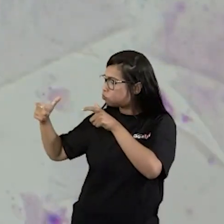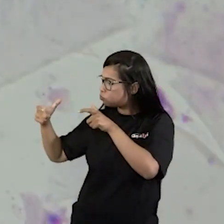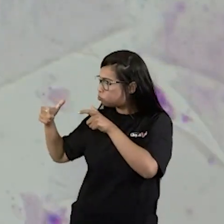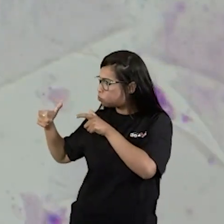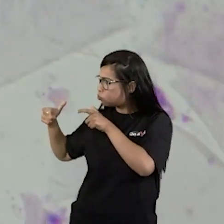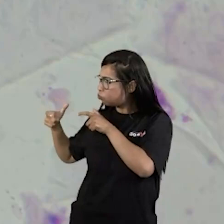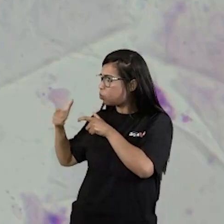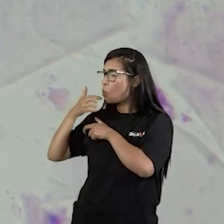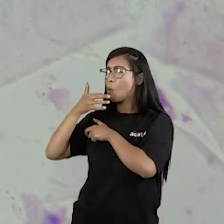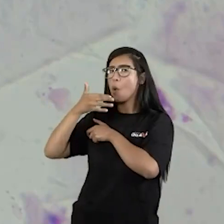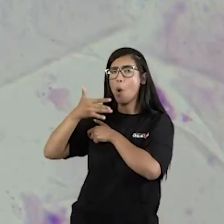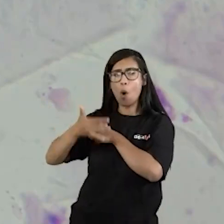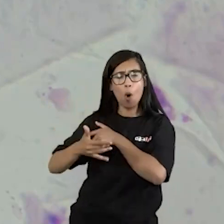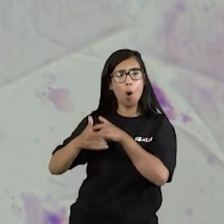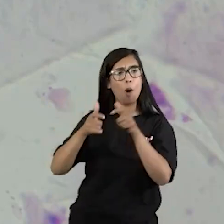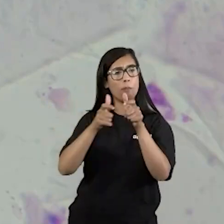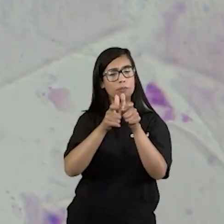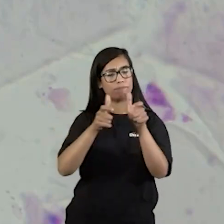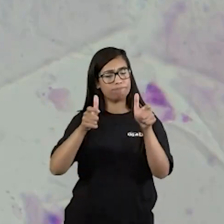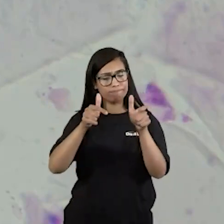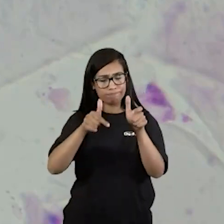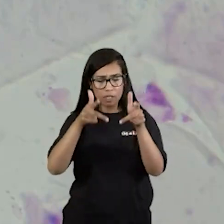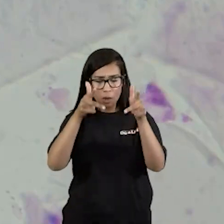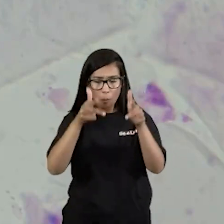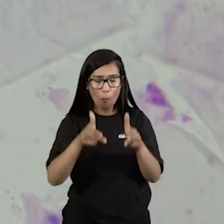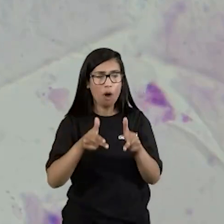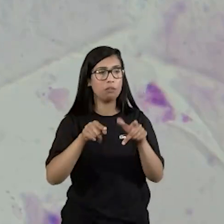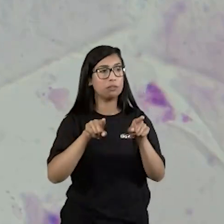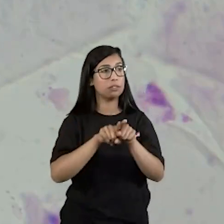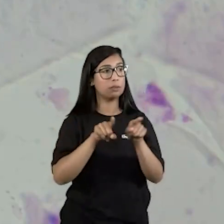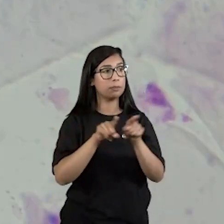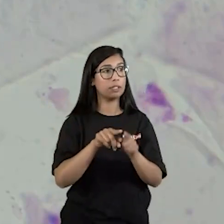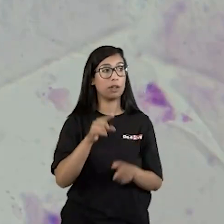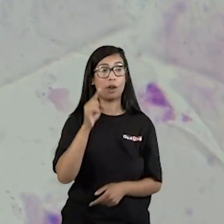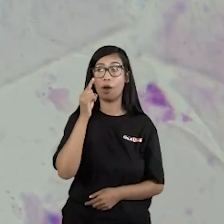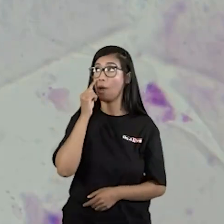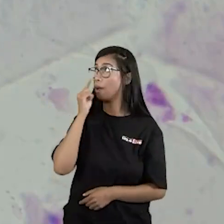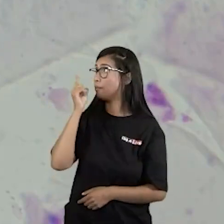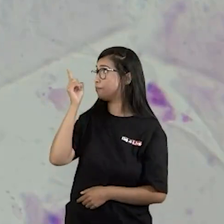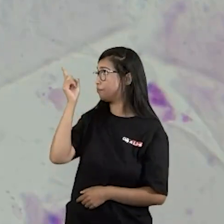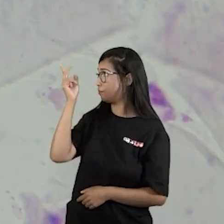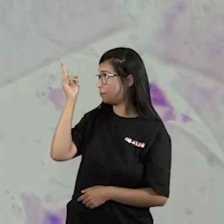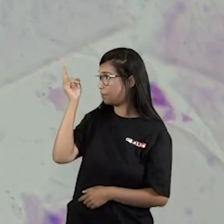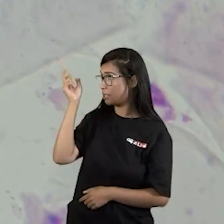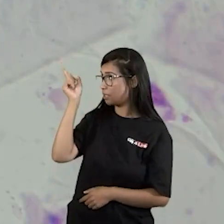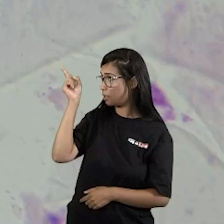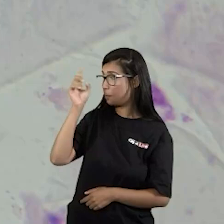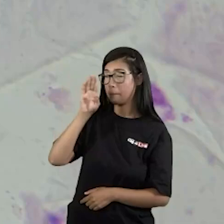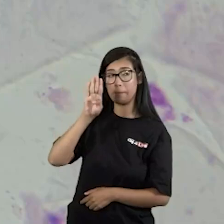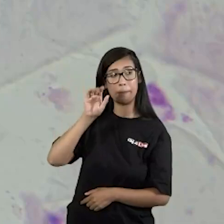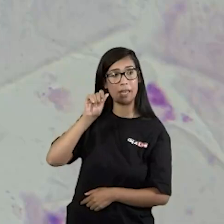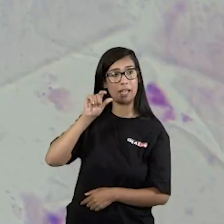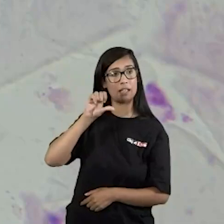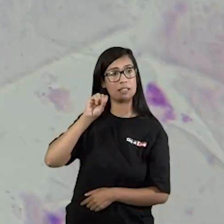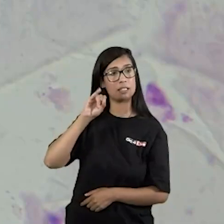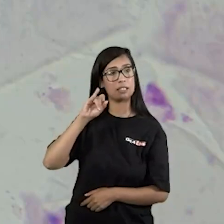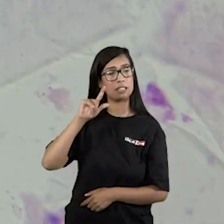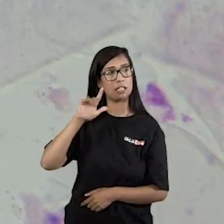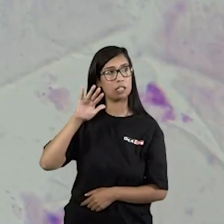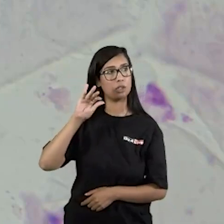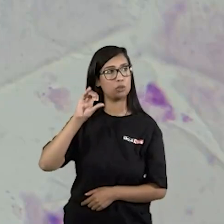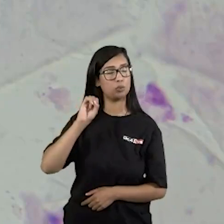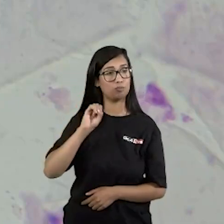cor e do mesmo tamanho. Além disso, olha quem a gente visualiza: bacilos. Se isso